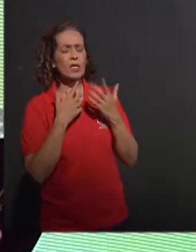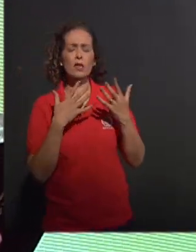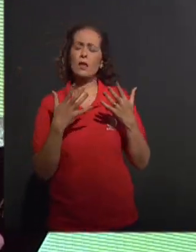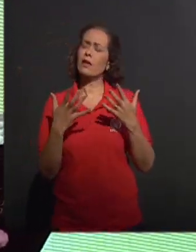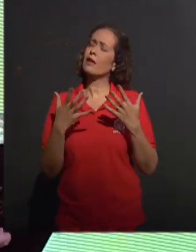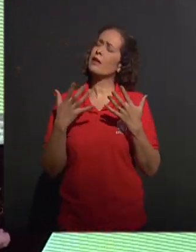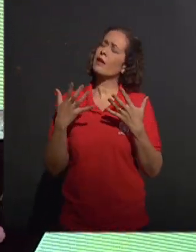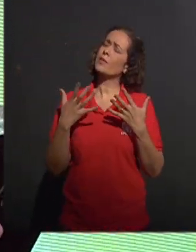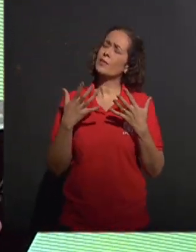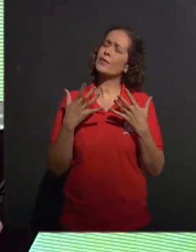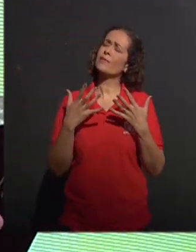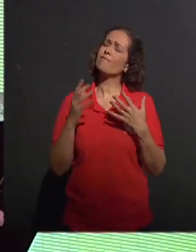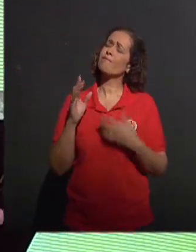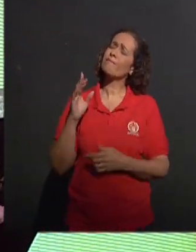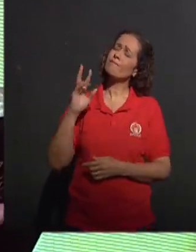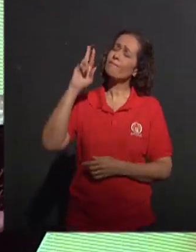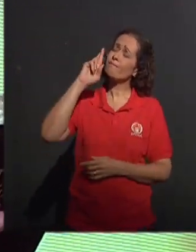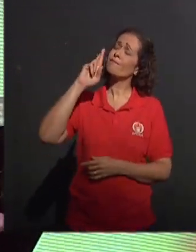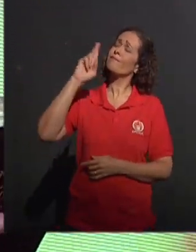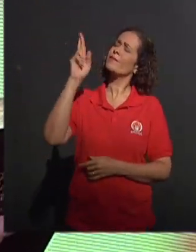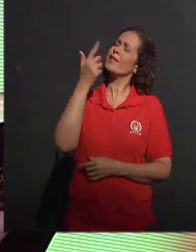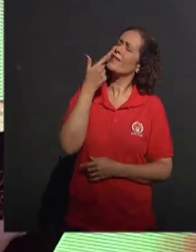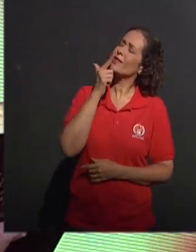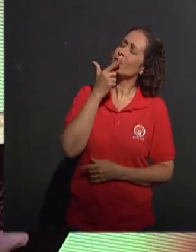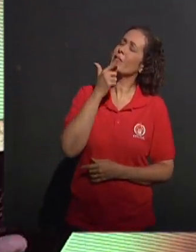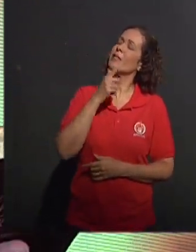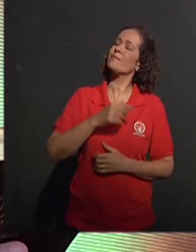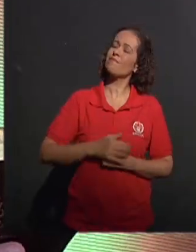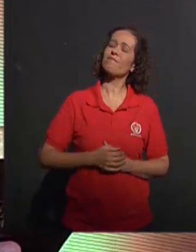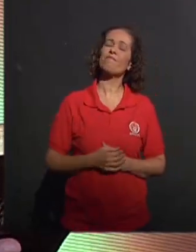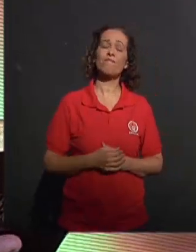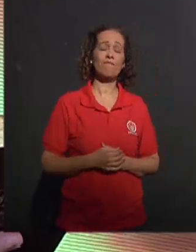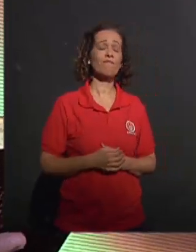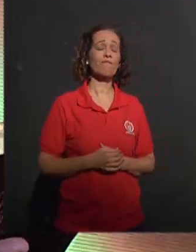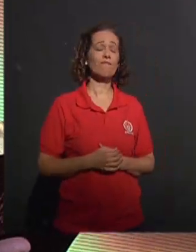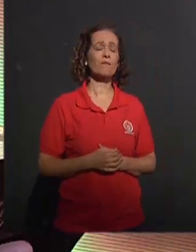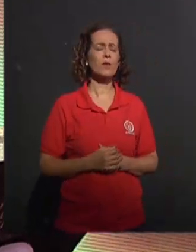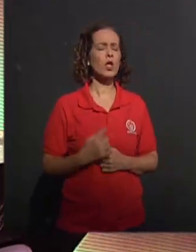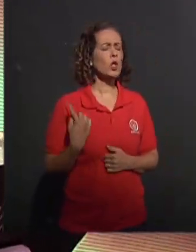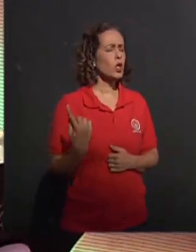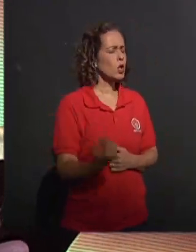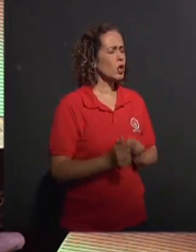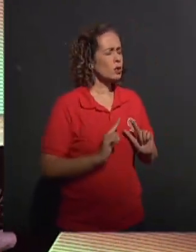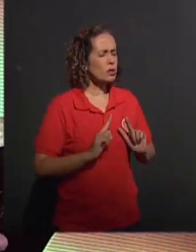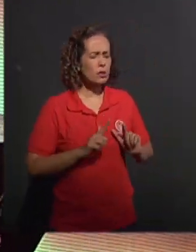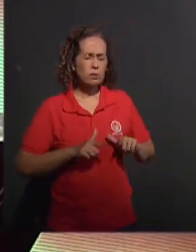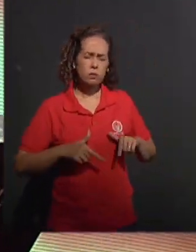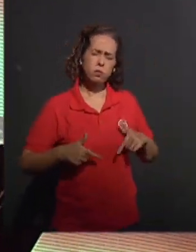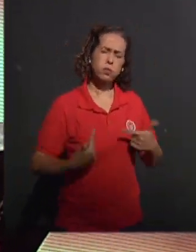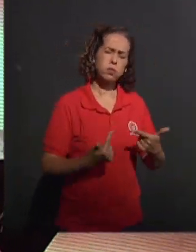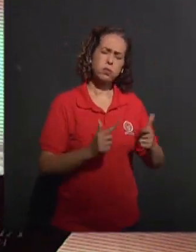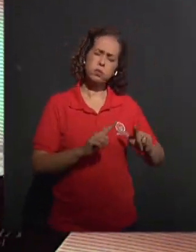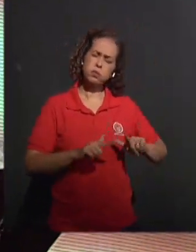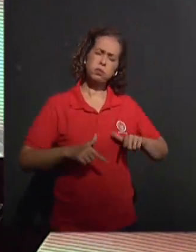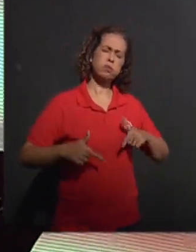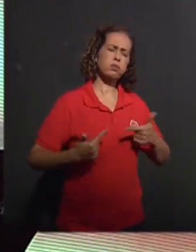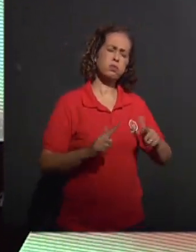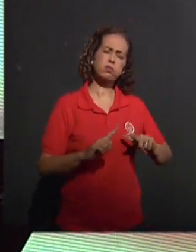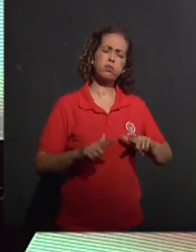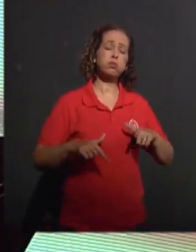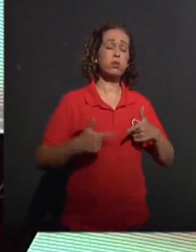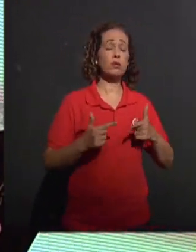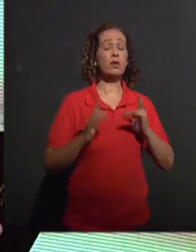Queremos te fazer sorrir. Porque o Senhor disse que haveria de ver o fruto do teu penoso trabalho, Senhor